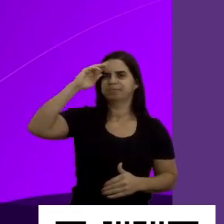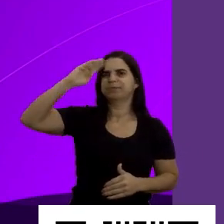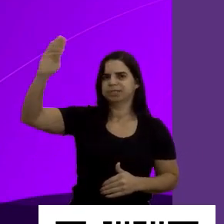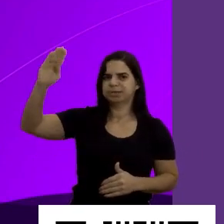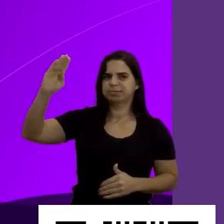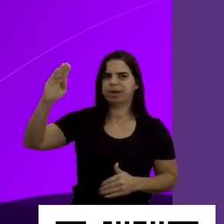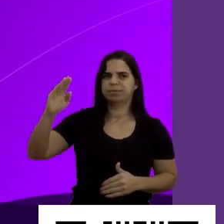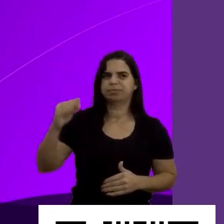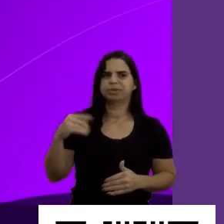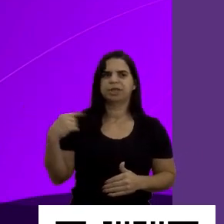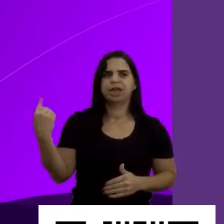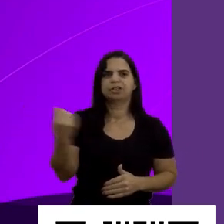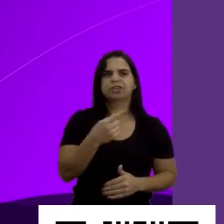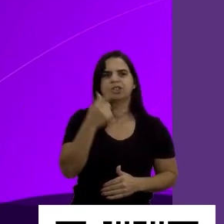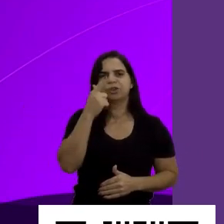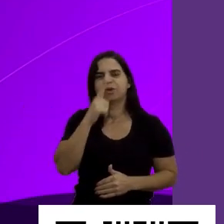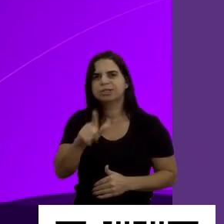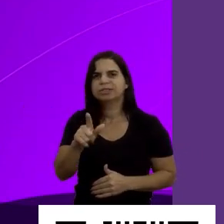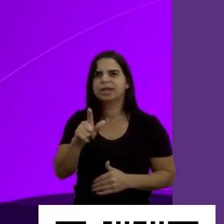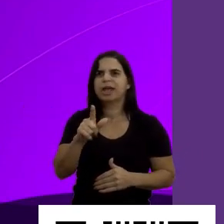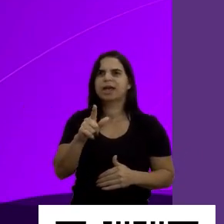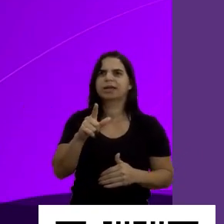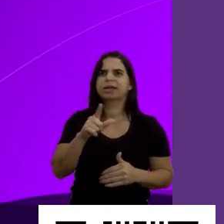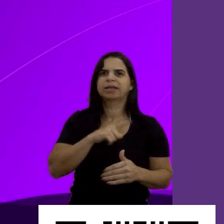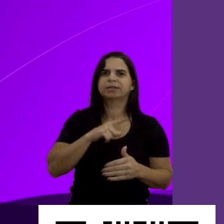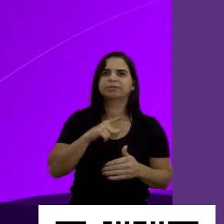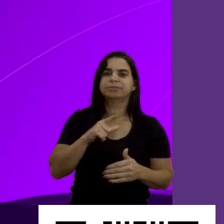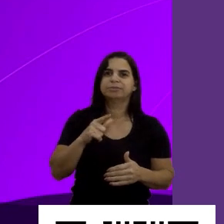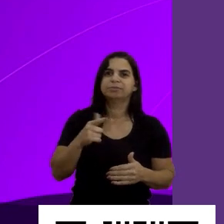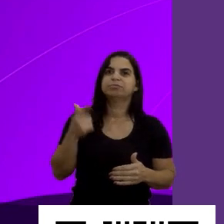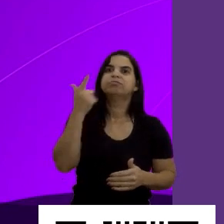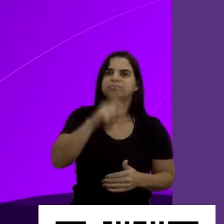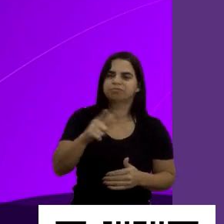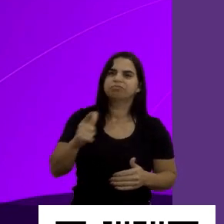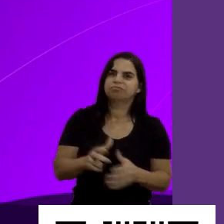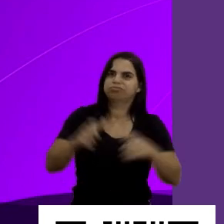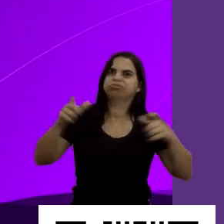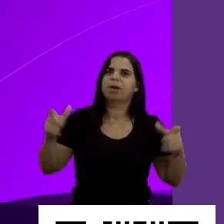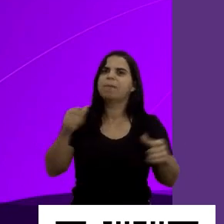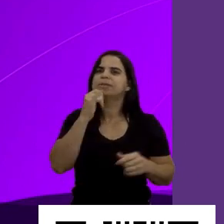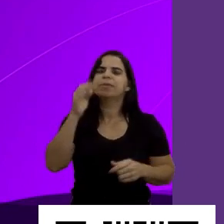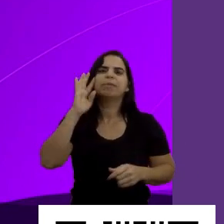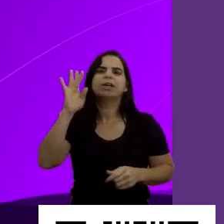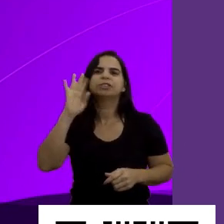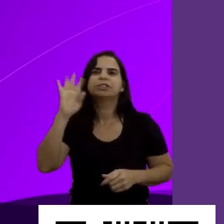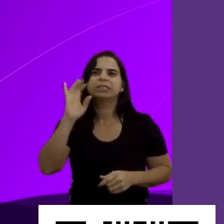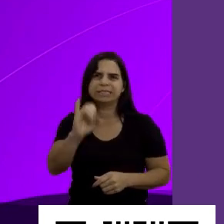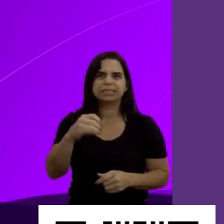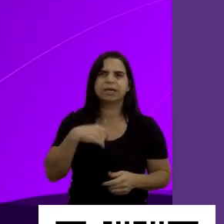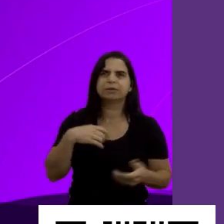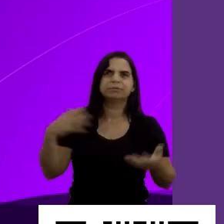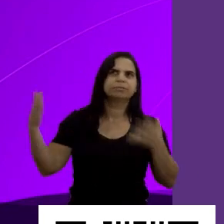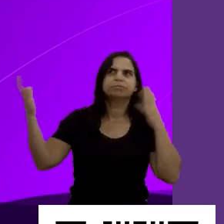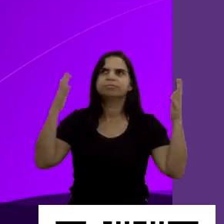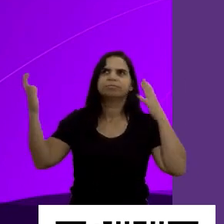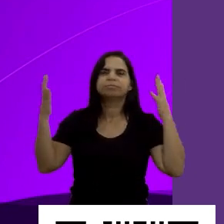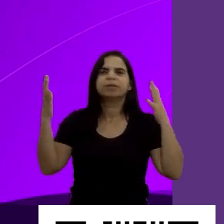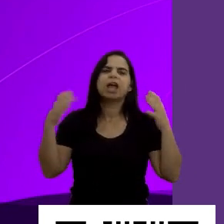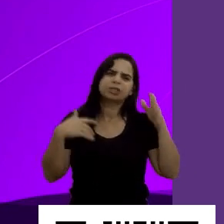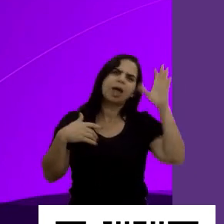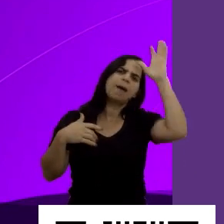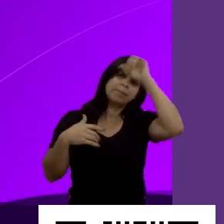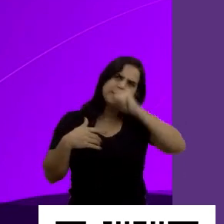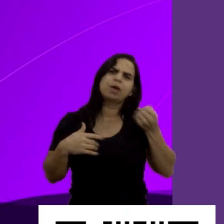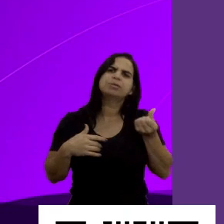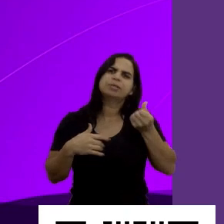que a gente consegue uma exponencialidade muito grande Imagine que se eu não tivesse perdido digamos assim a gente aprendeu muita coisa com em seis meses com